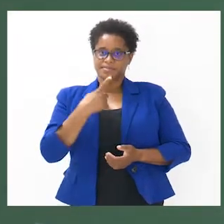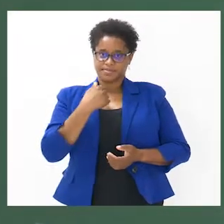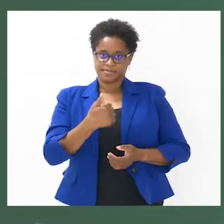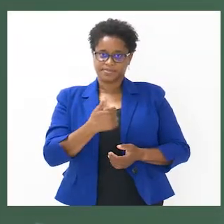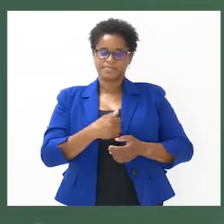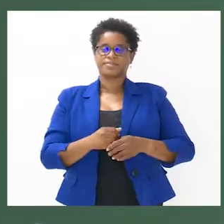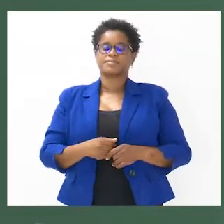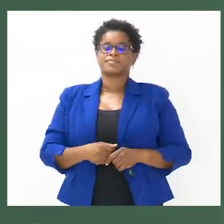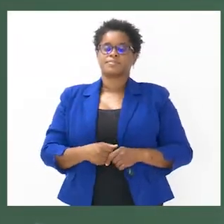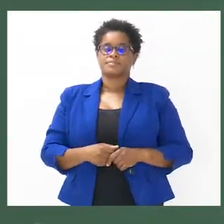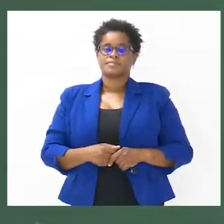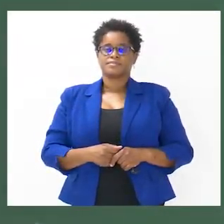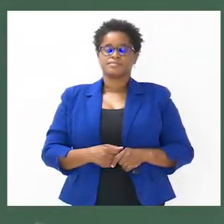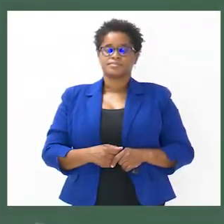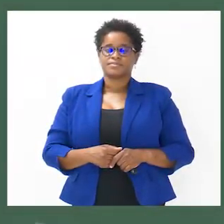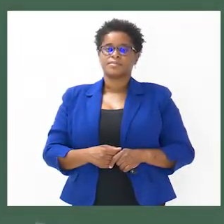Ok?